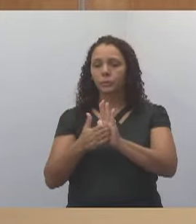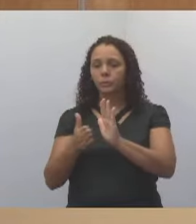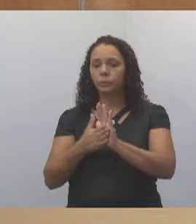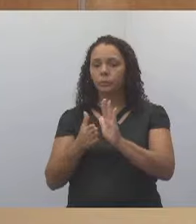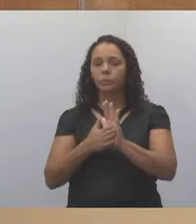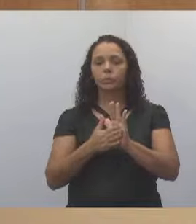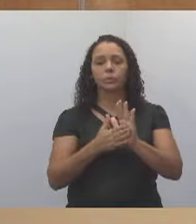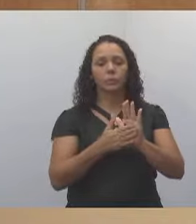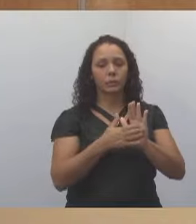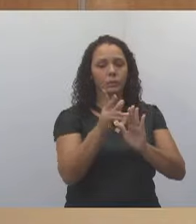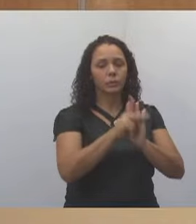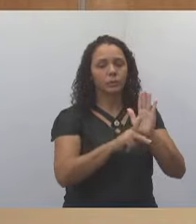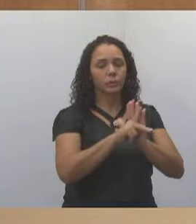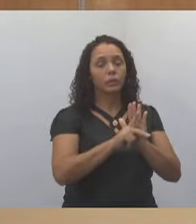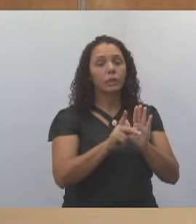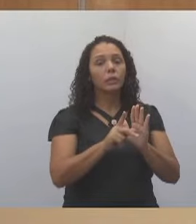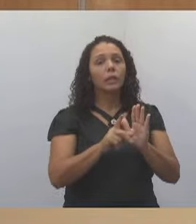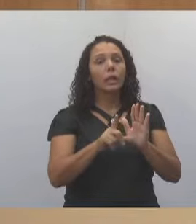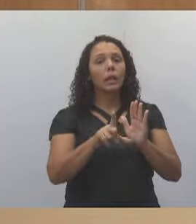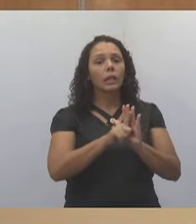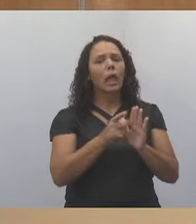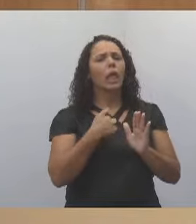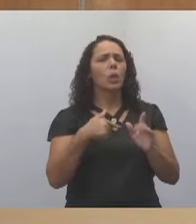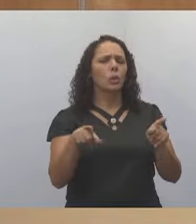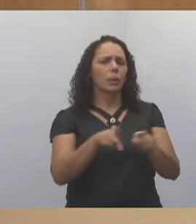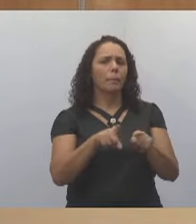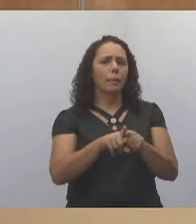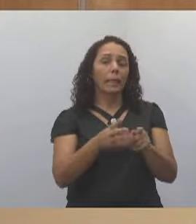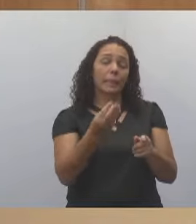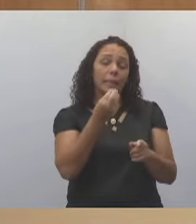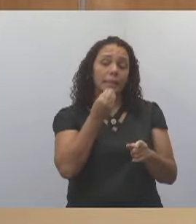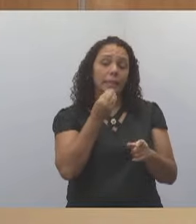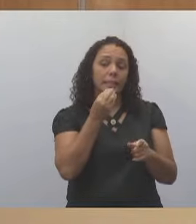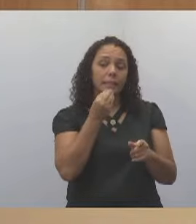né, o projeto de lei, eu também tentei propor, né, esse tipo